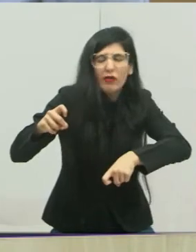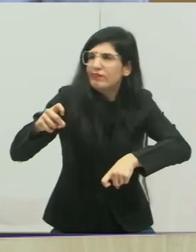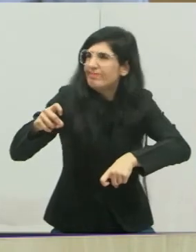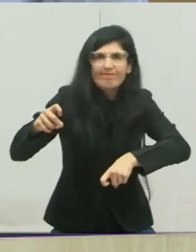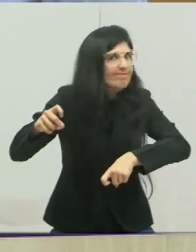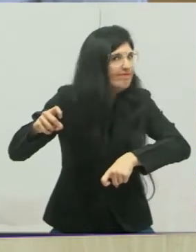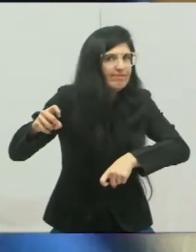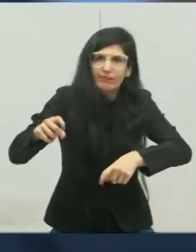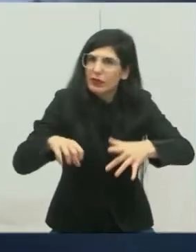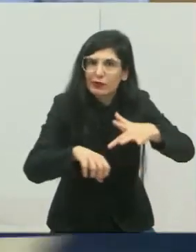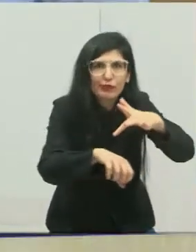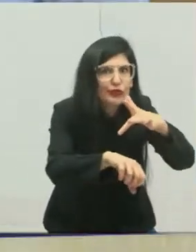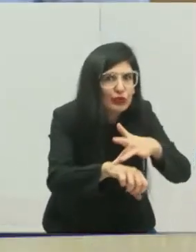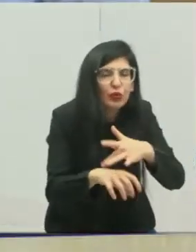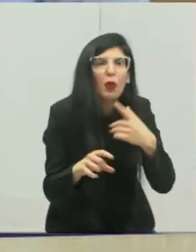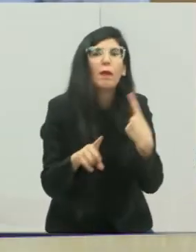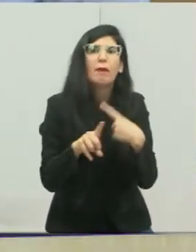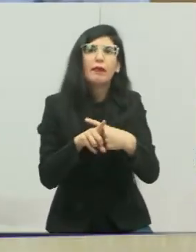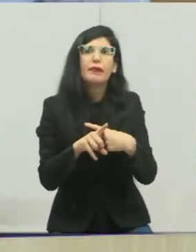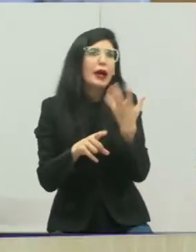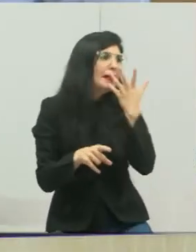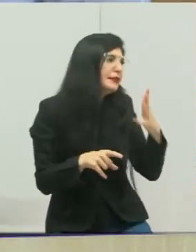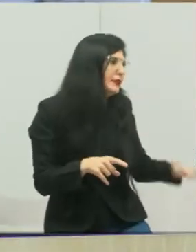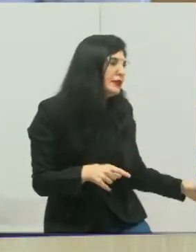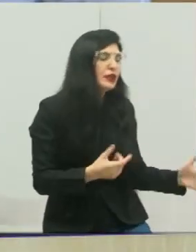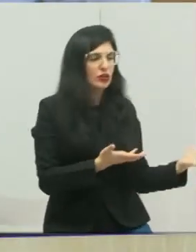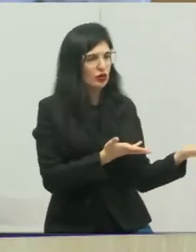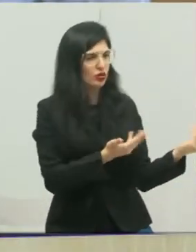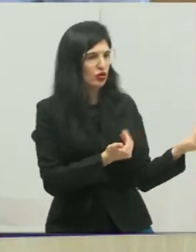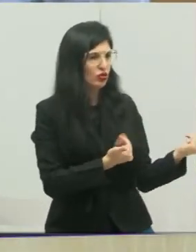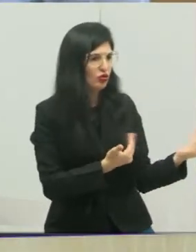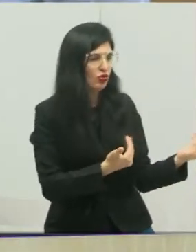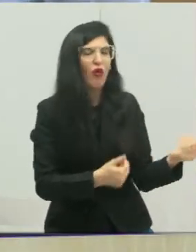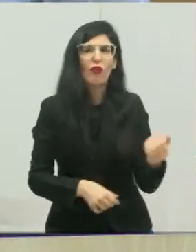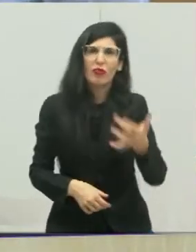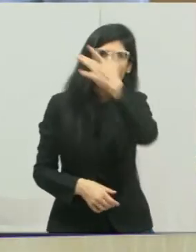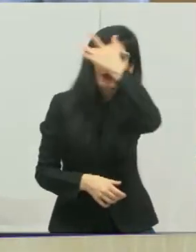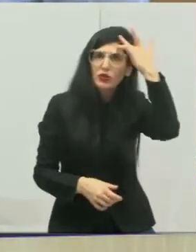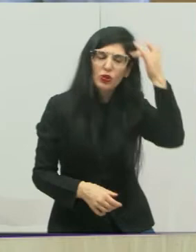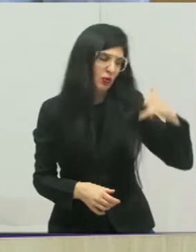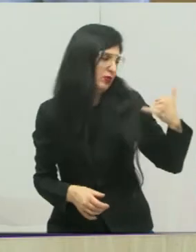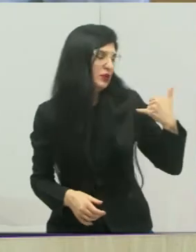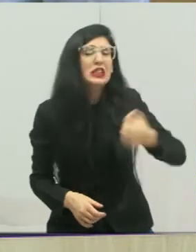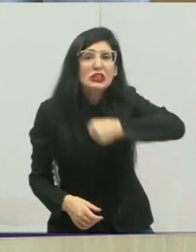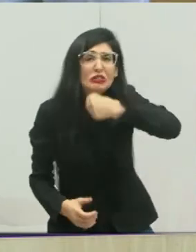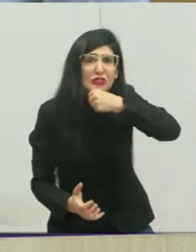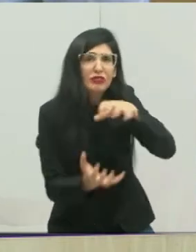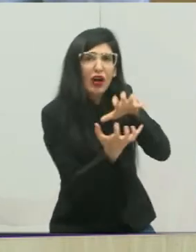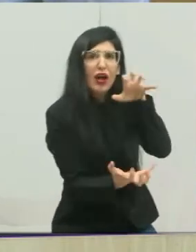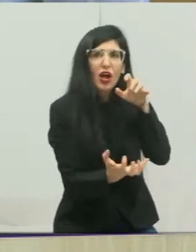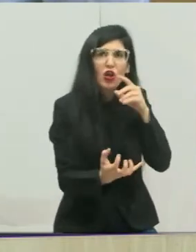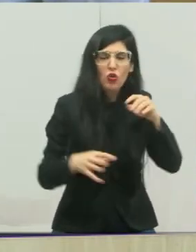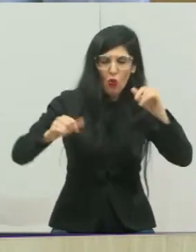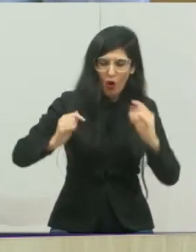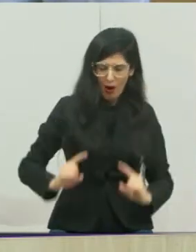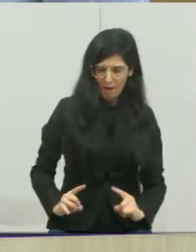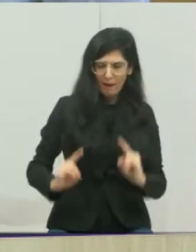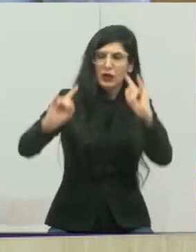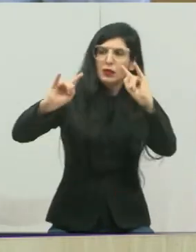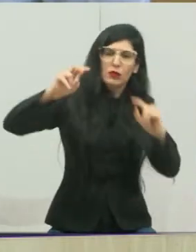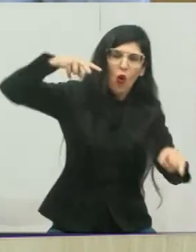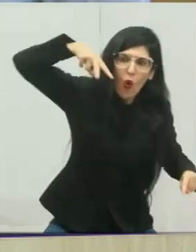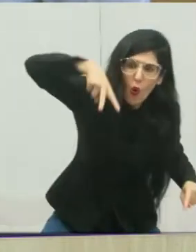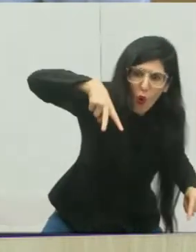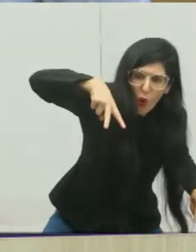crianças, adolescentes e idosos da sacada dos seus apartamentos, fazendo gritante os relatos dos moradores e